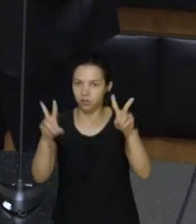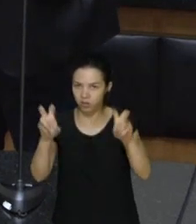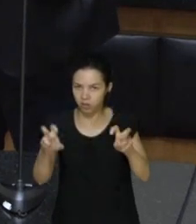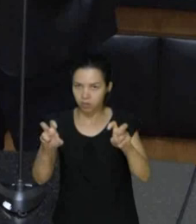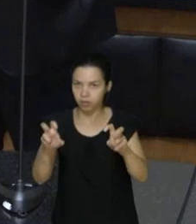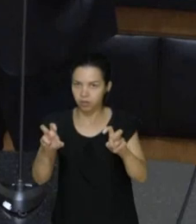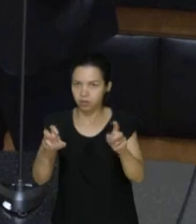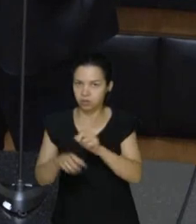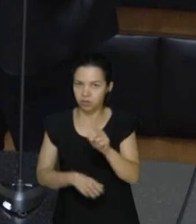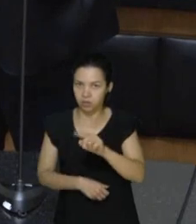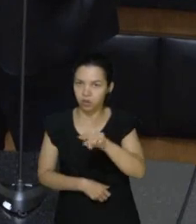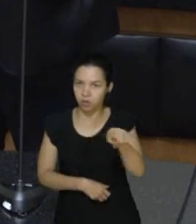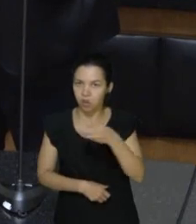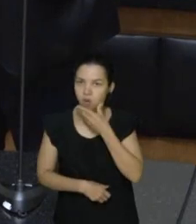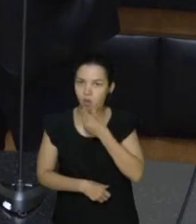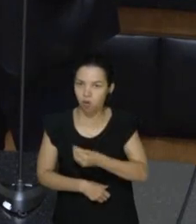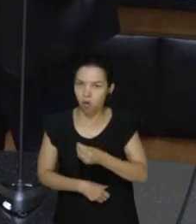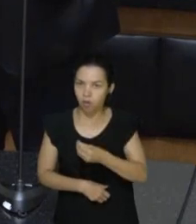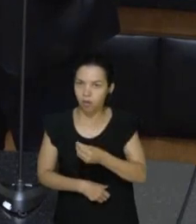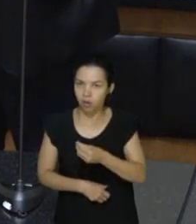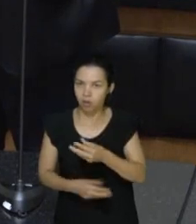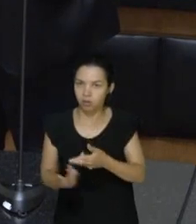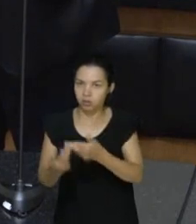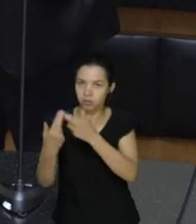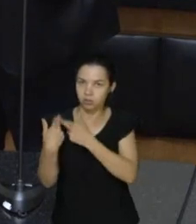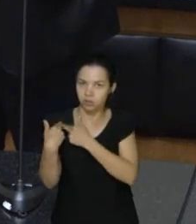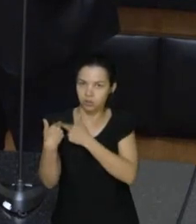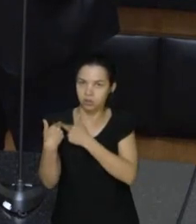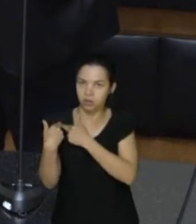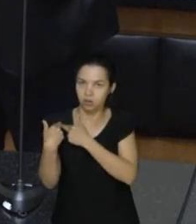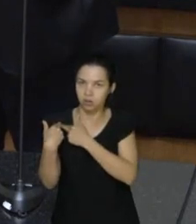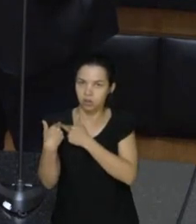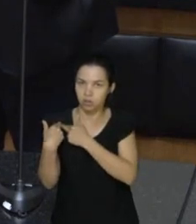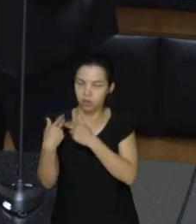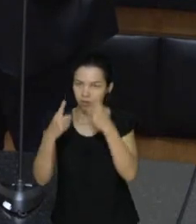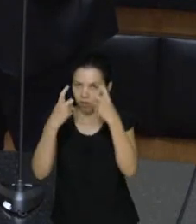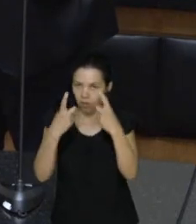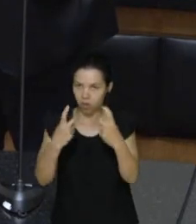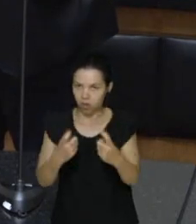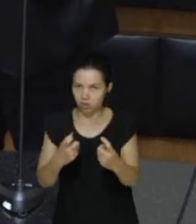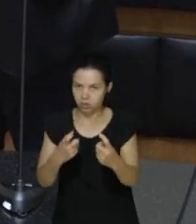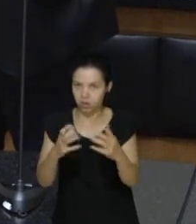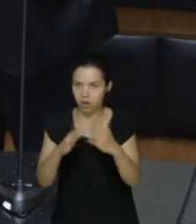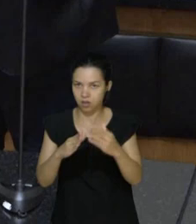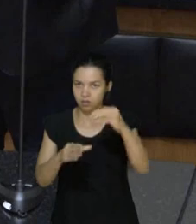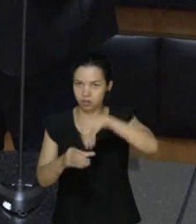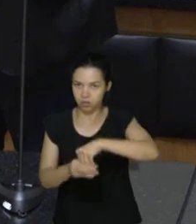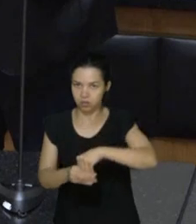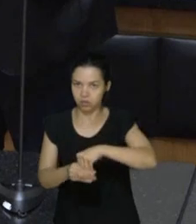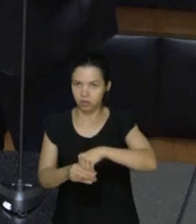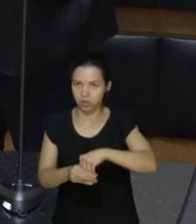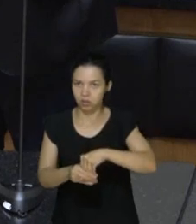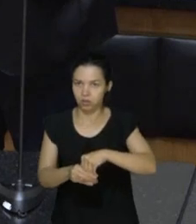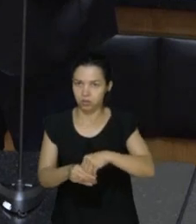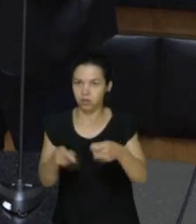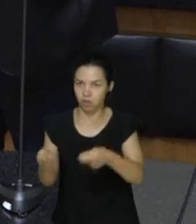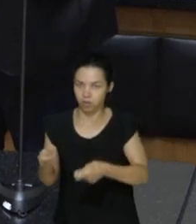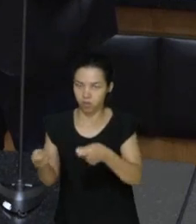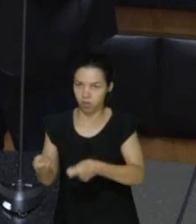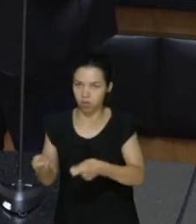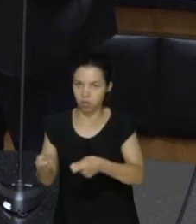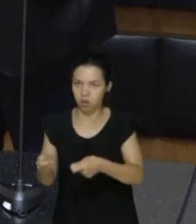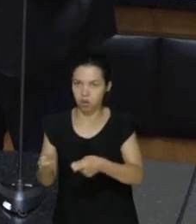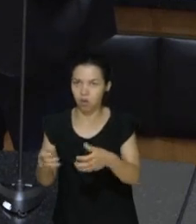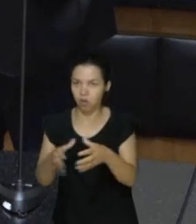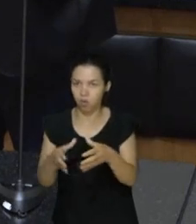homens. Eles são responsáveis pela violência doméstica. Então, quando Vossa Excelência nos provoca aqui a bancada feminina,